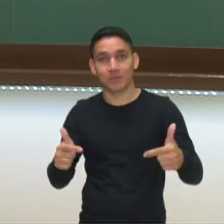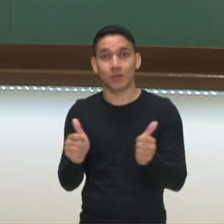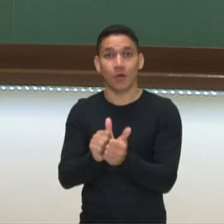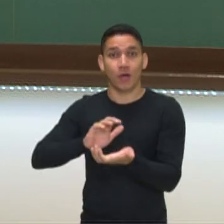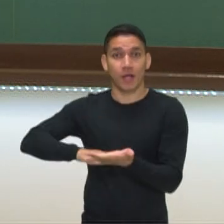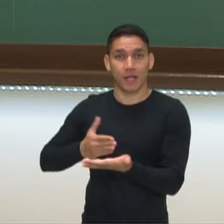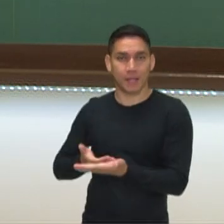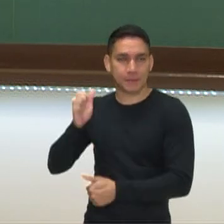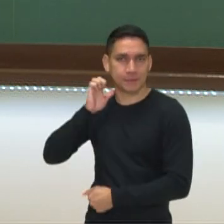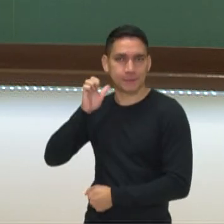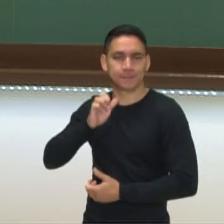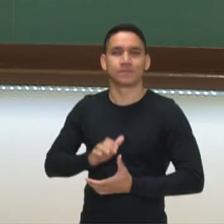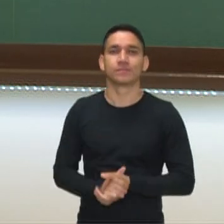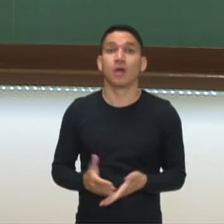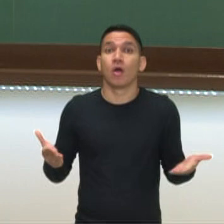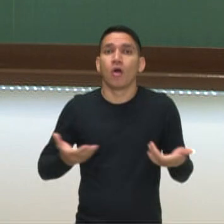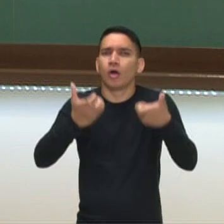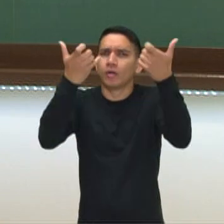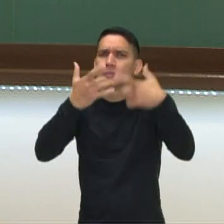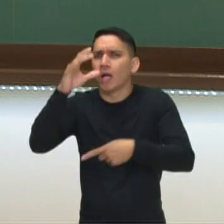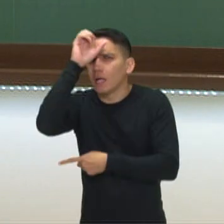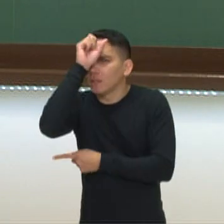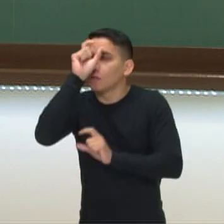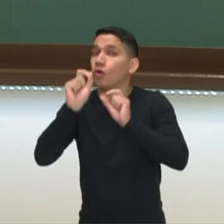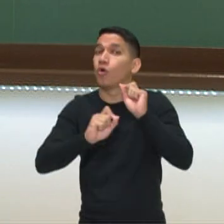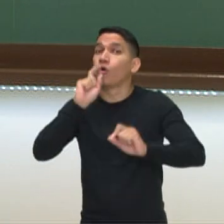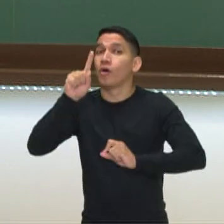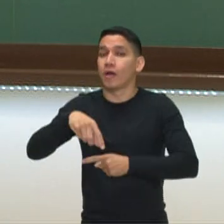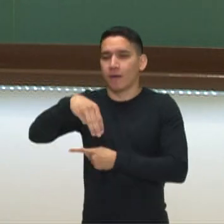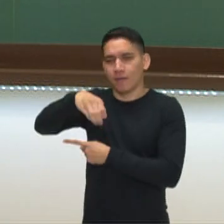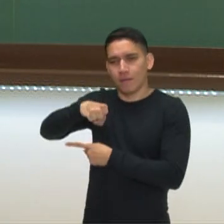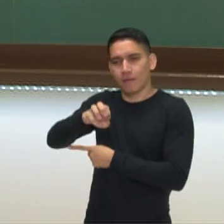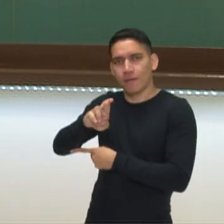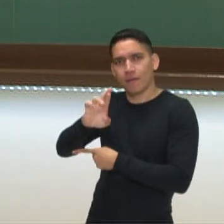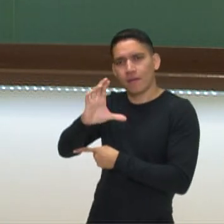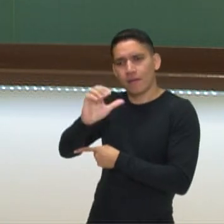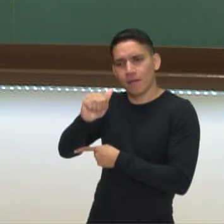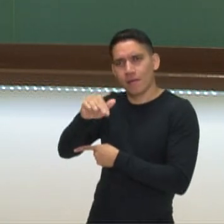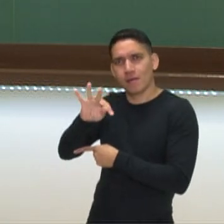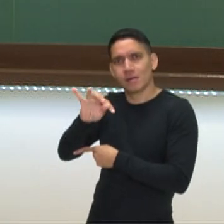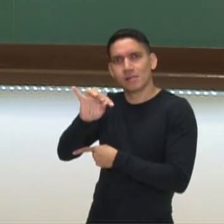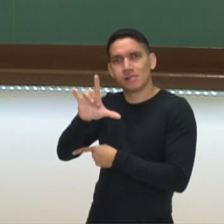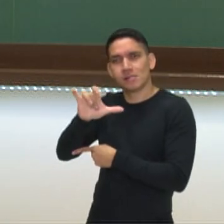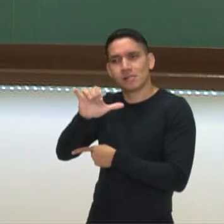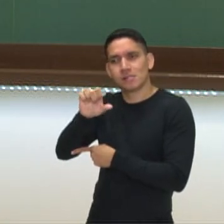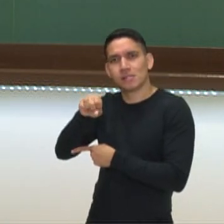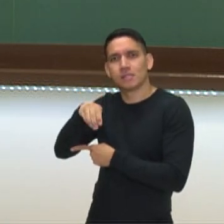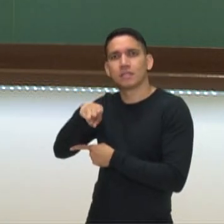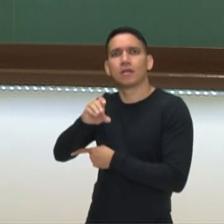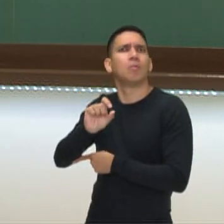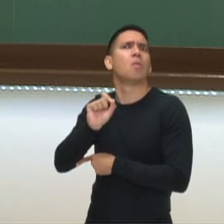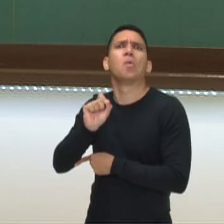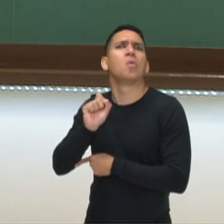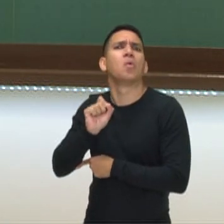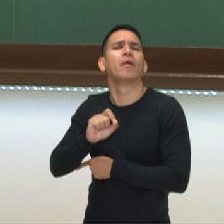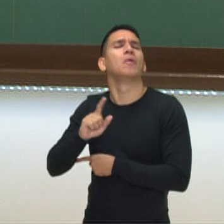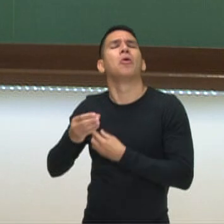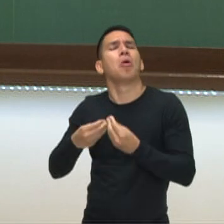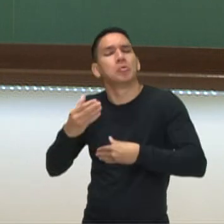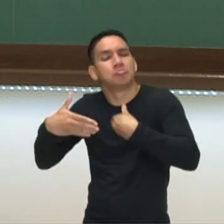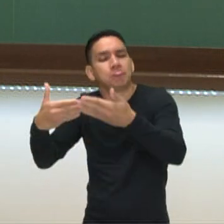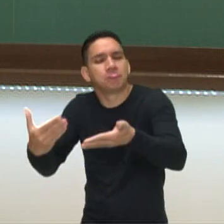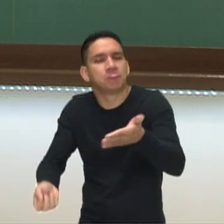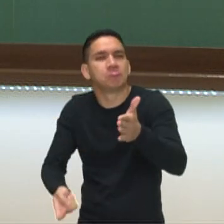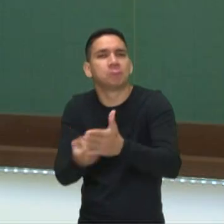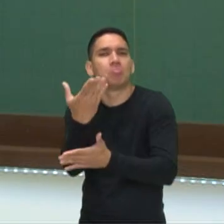Ezion, tá? Hoje nós vamos aprender sobre o mercantilismo, tá? O poder que o mercantilismo deu ao